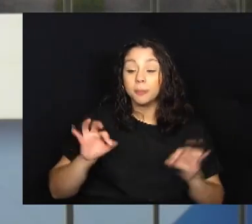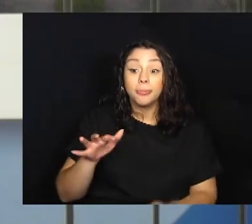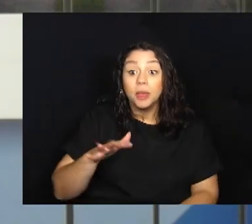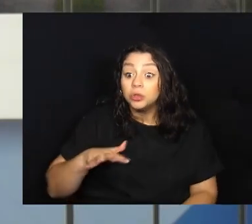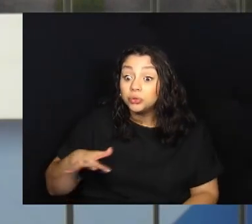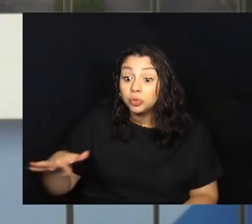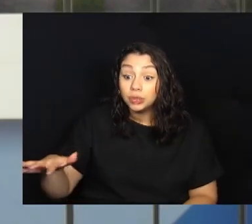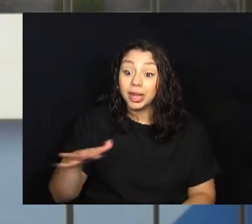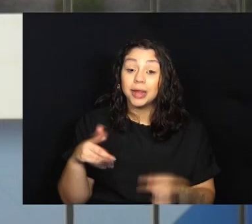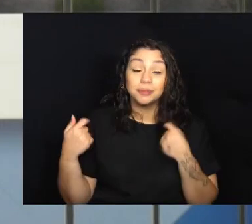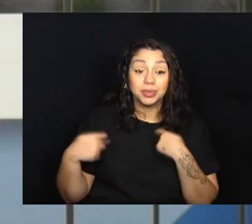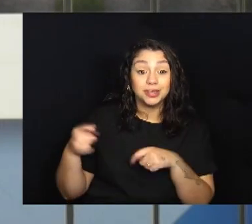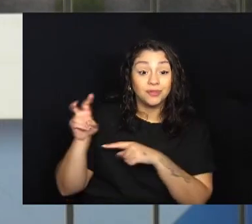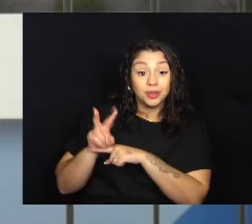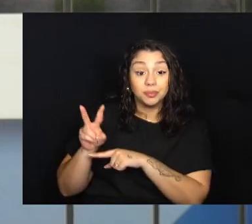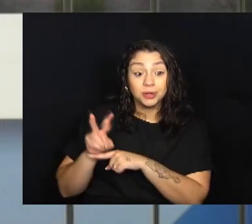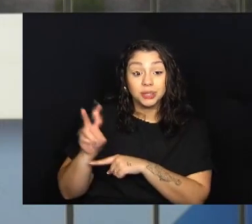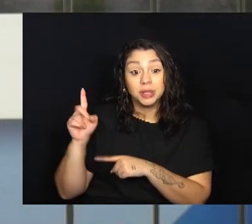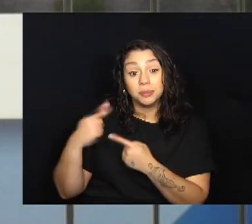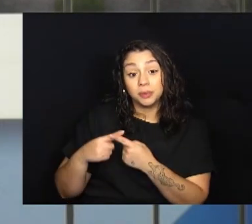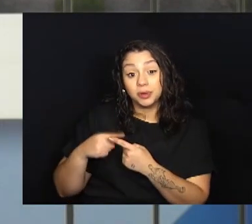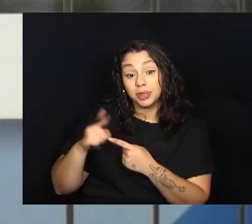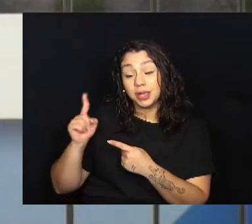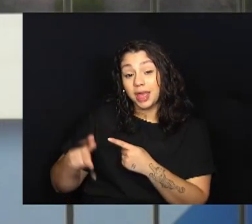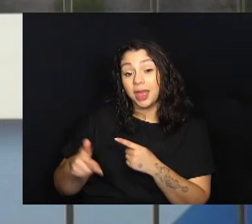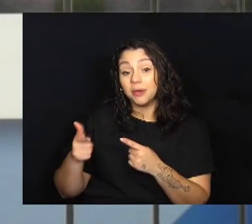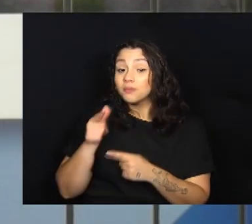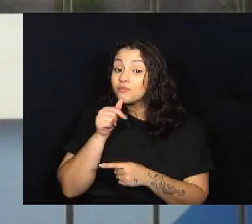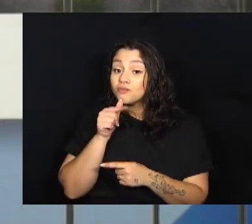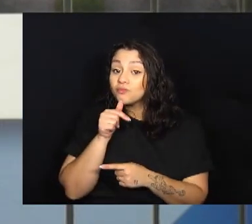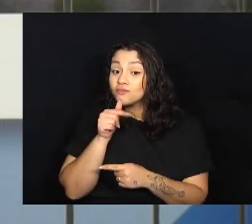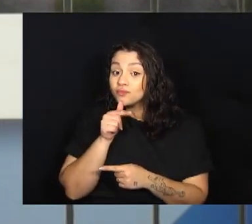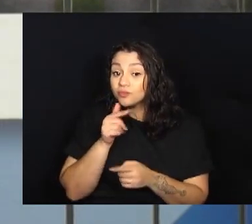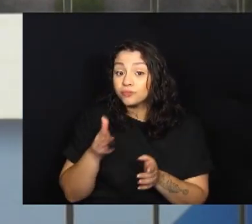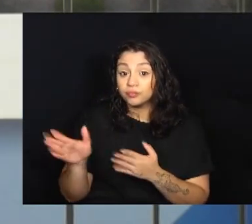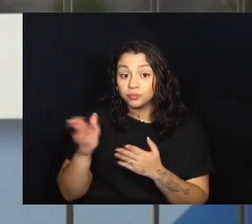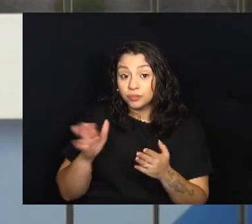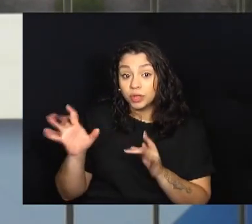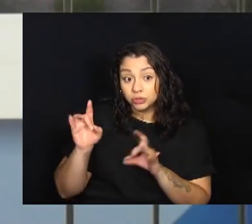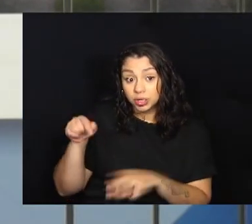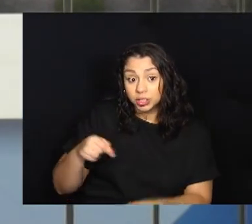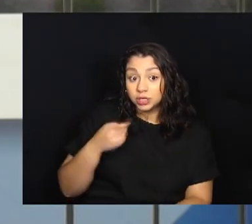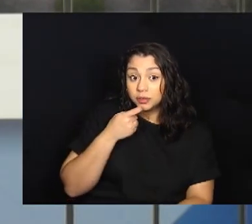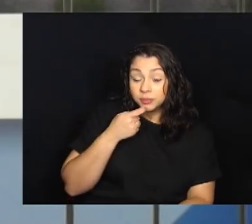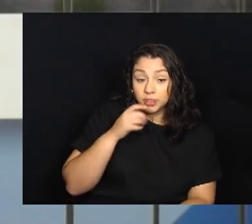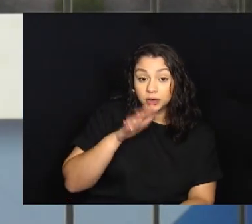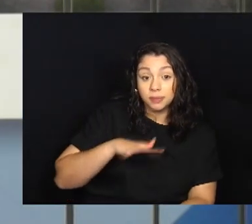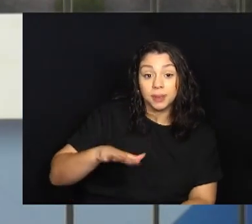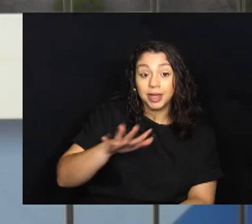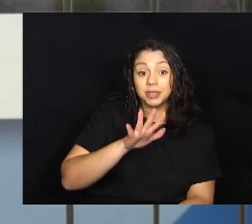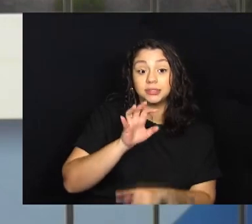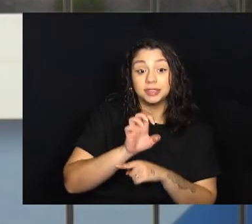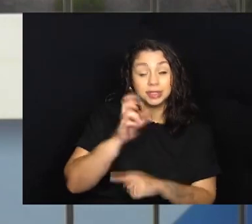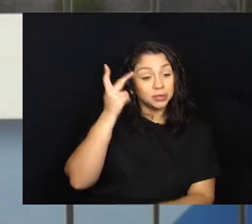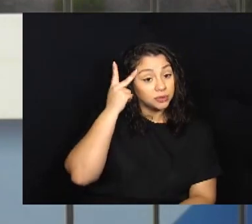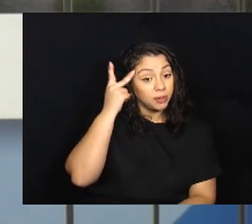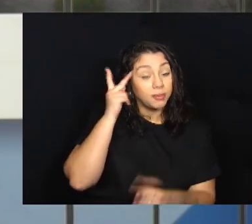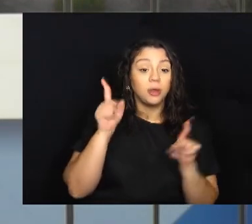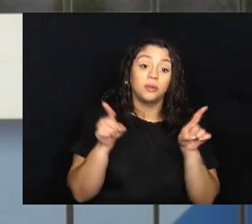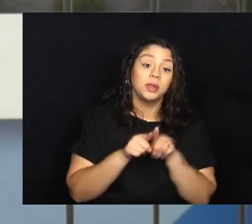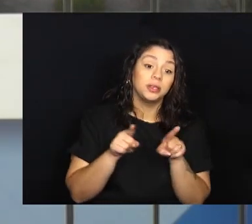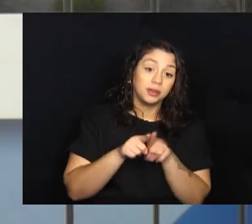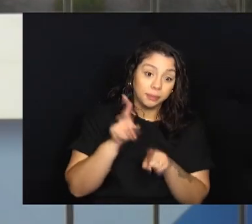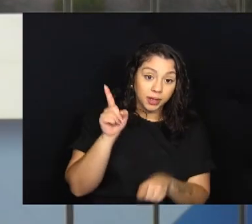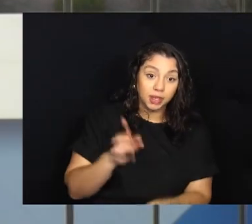ser protegida, porque é a região produtora de água, não apenas de Campinas, mas todo o interior do estado de São Paulo, e que abastece inclusive a Grande São